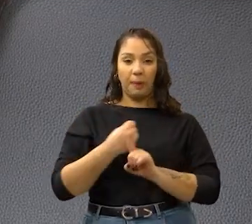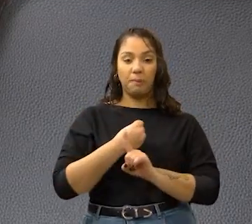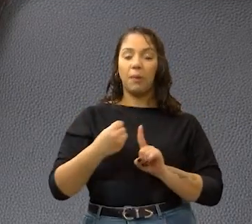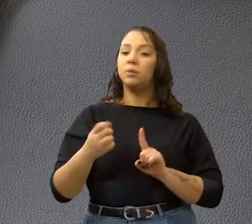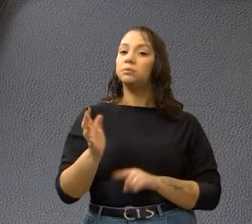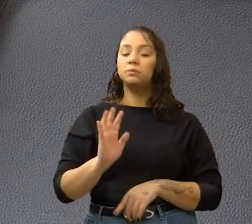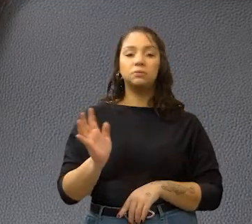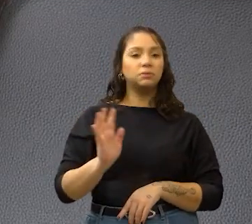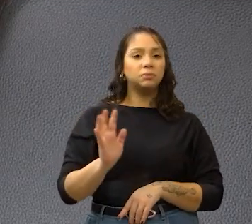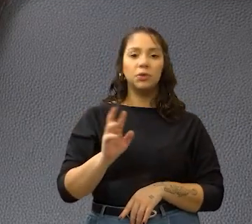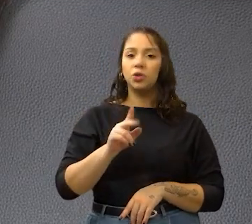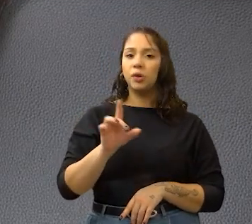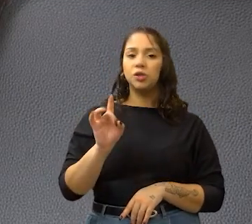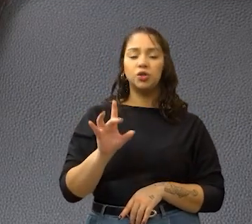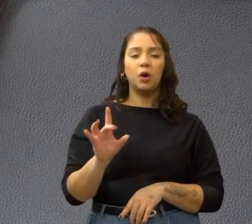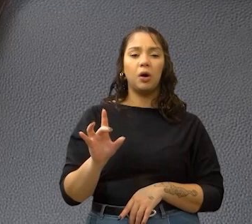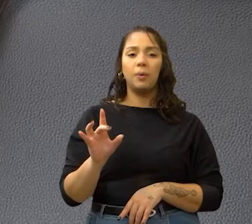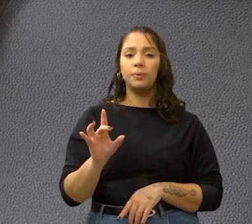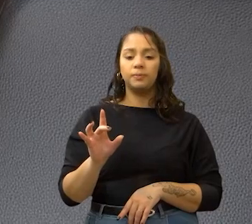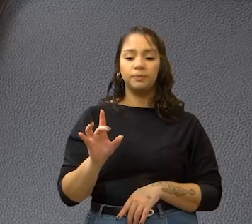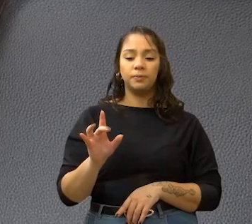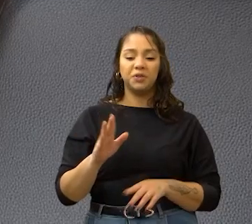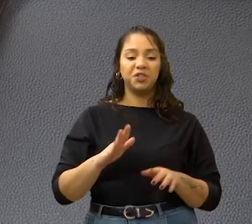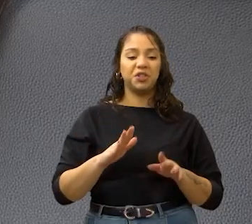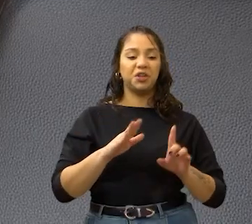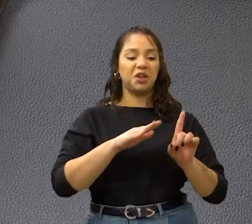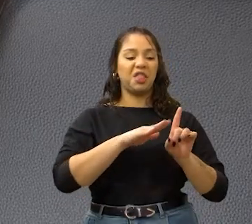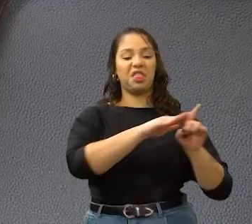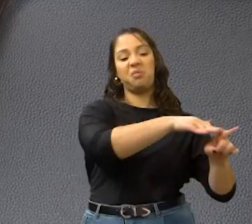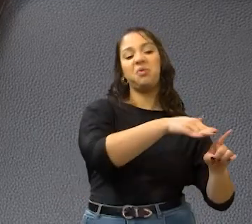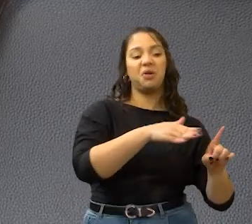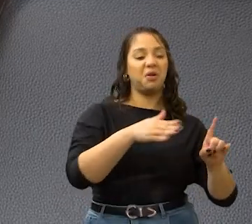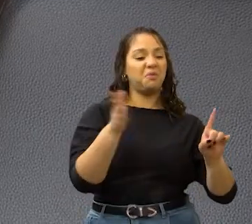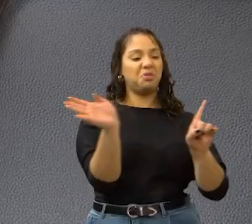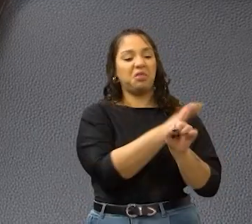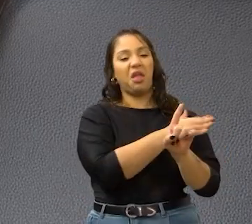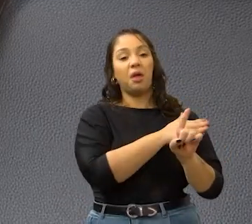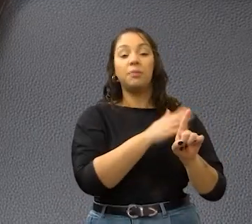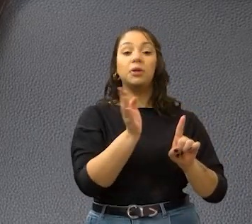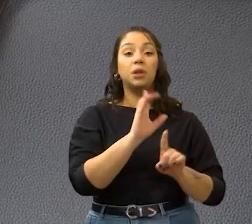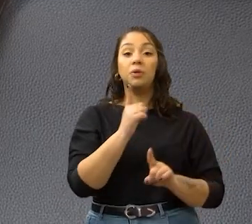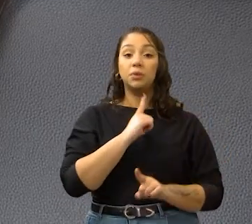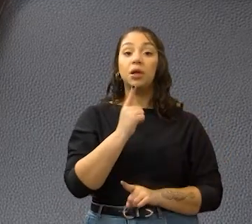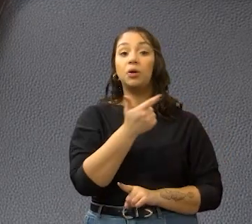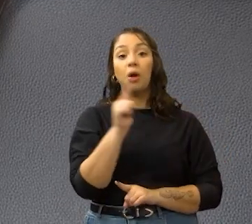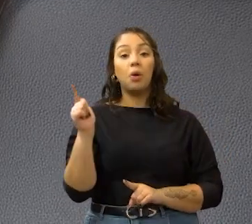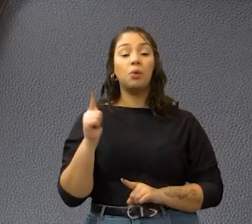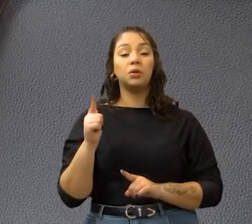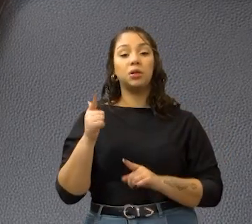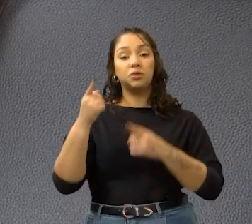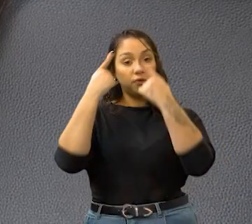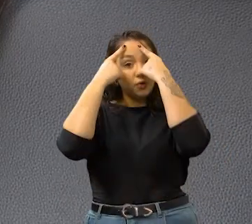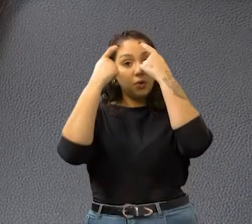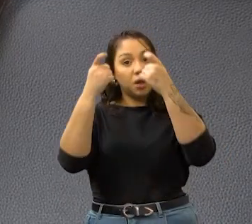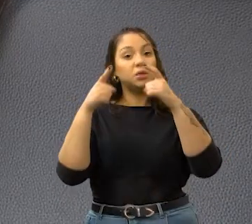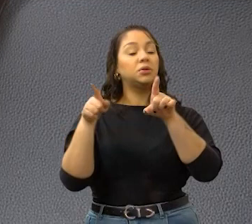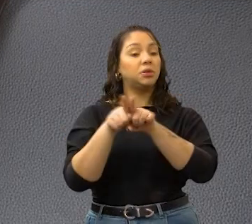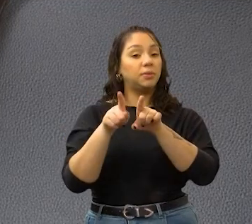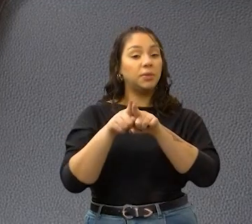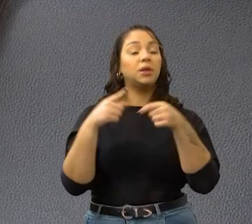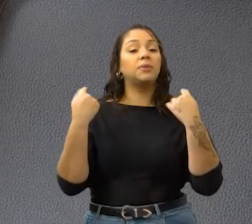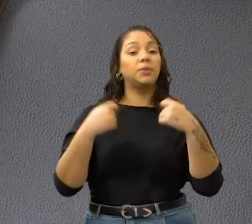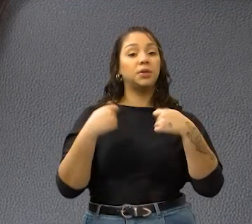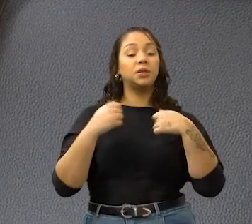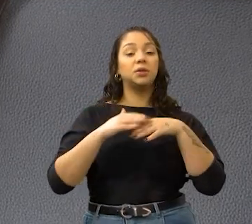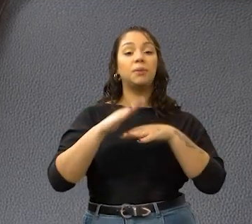agressão física, a gente não está falando só do empurrão, do tapa, a gente está falando de outras violações também. E eu acho que a